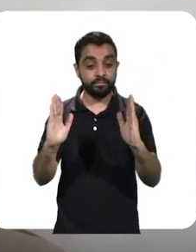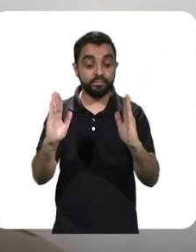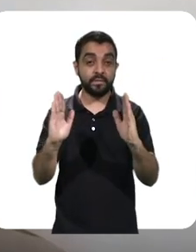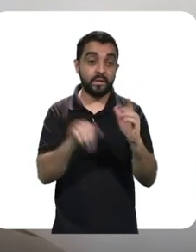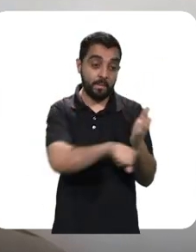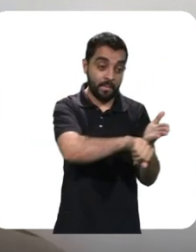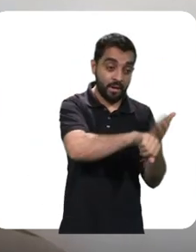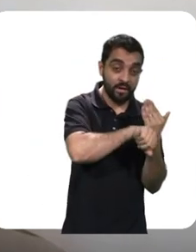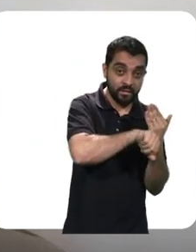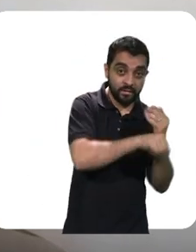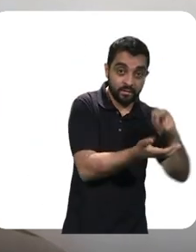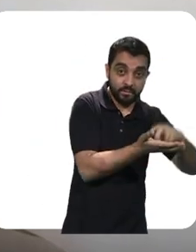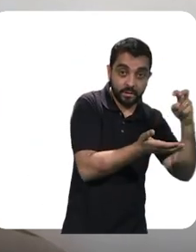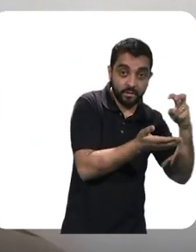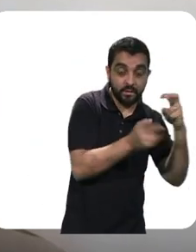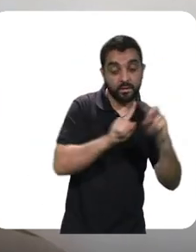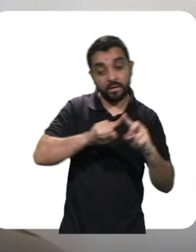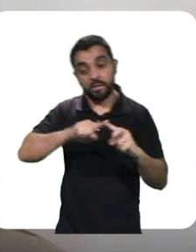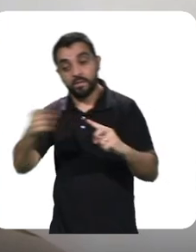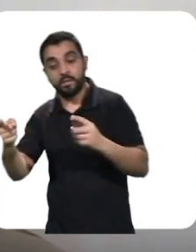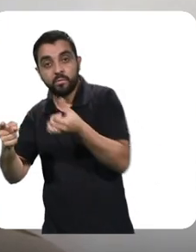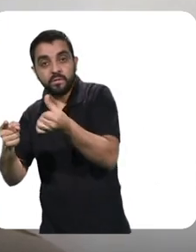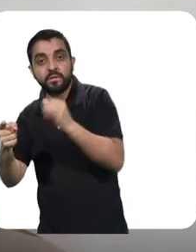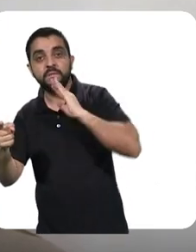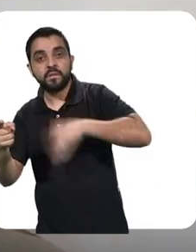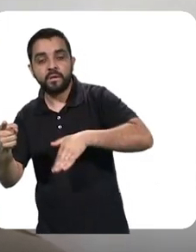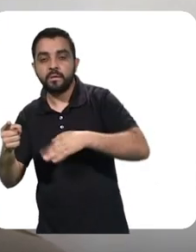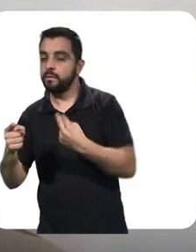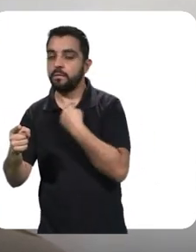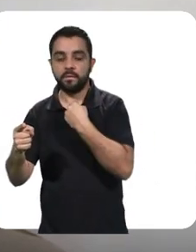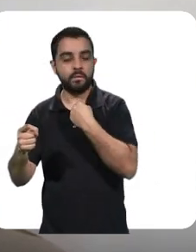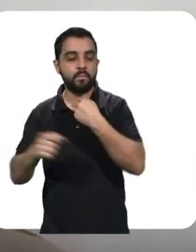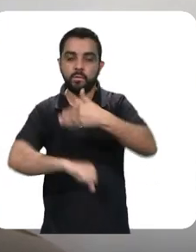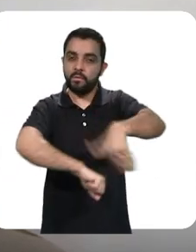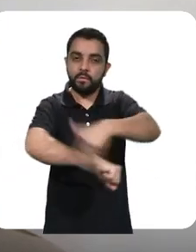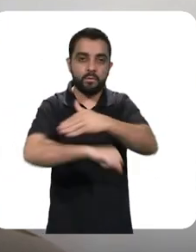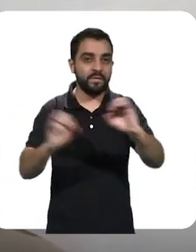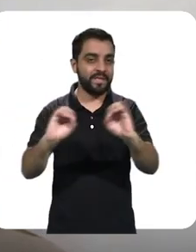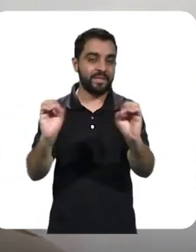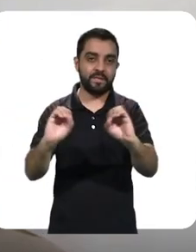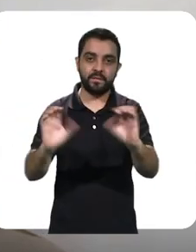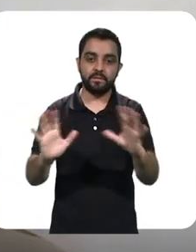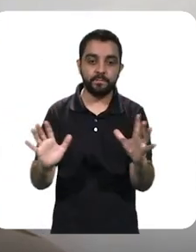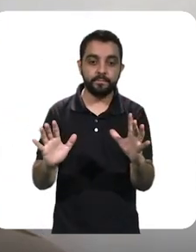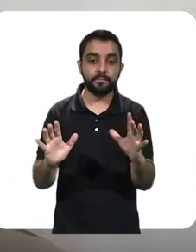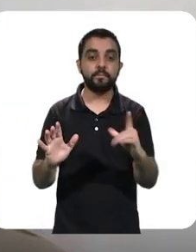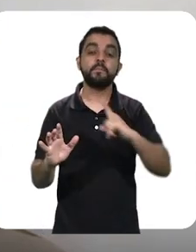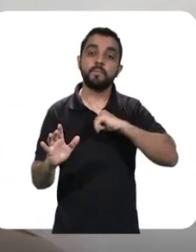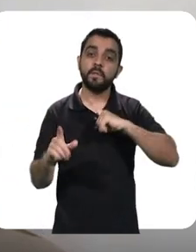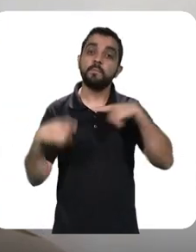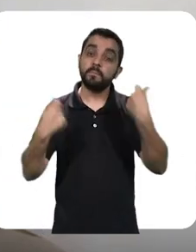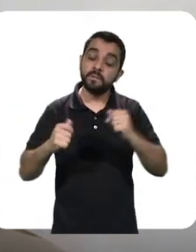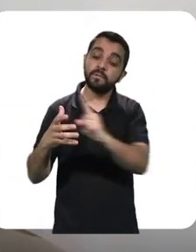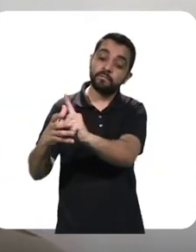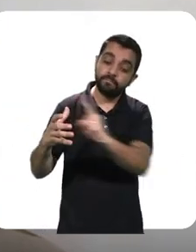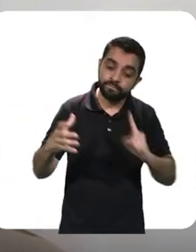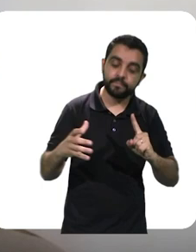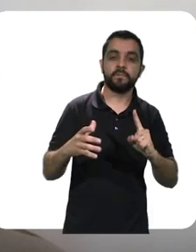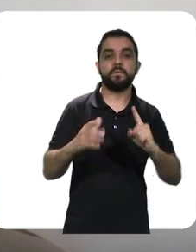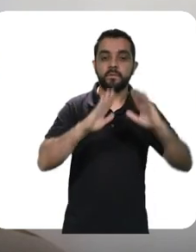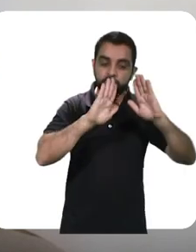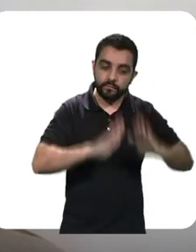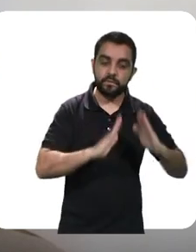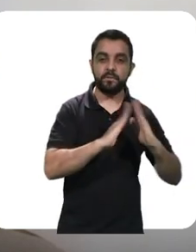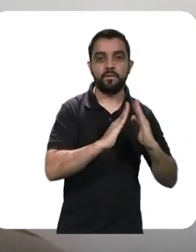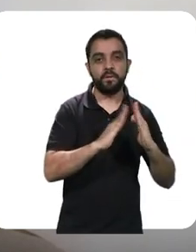super importante que os governos tenham o mesmo discurso e que estejam alinhados para que a gente consiga o sucesso no isolamento social.